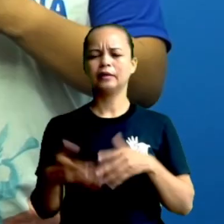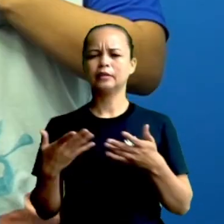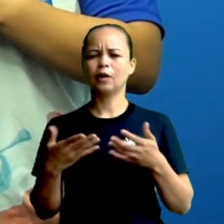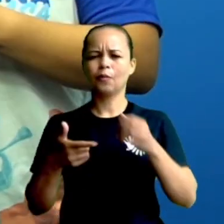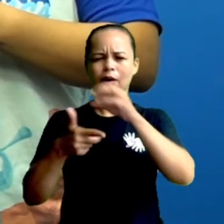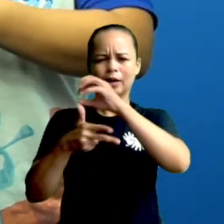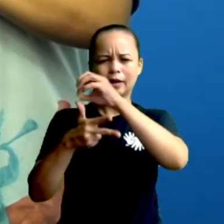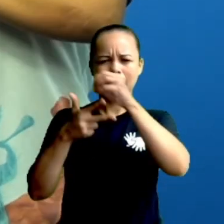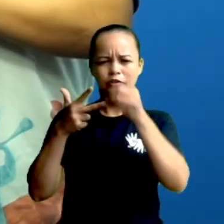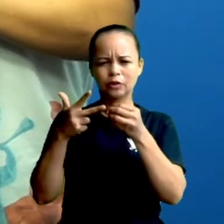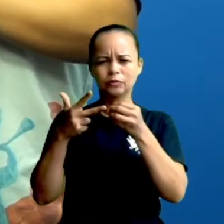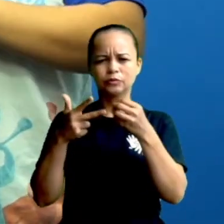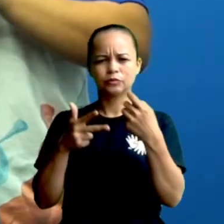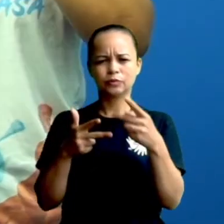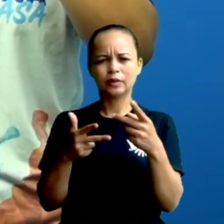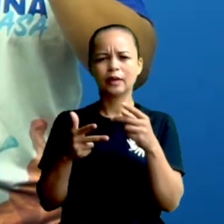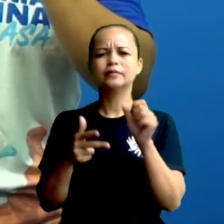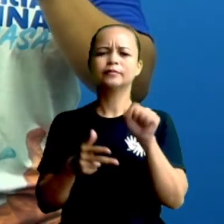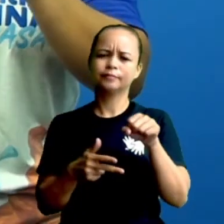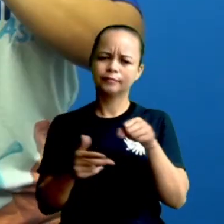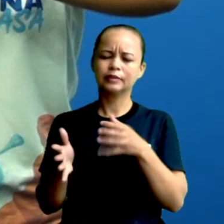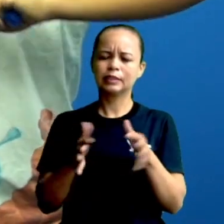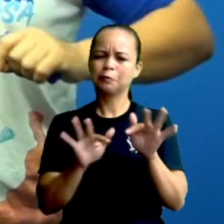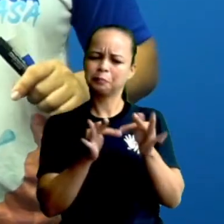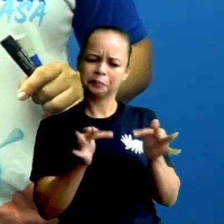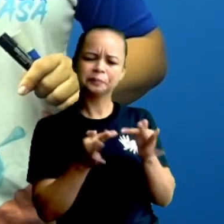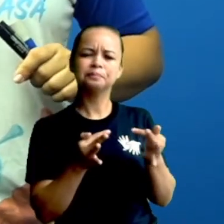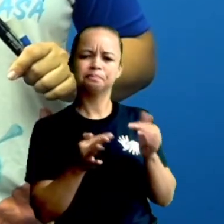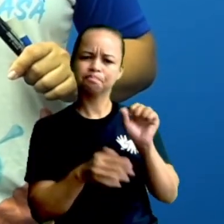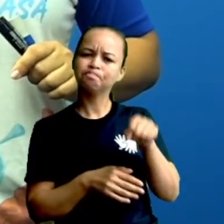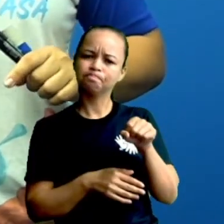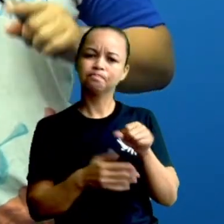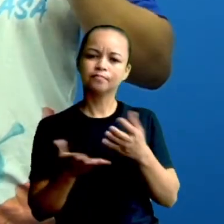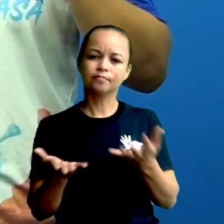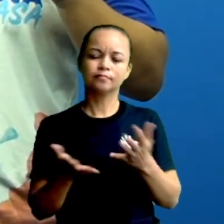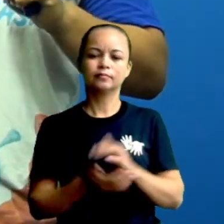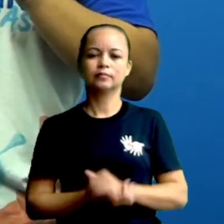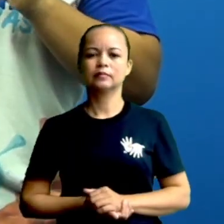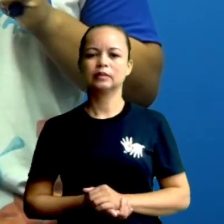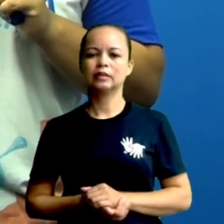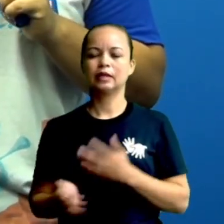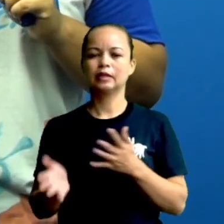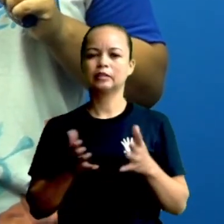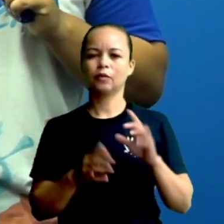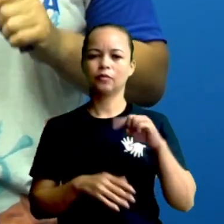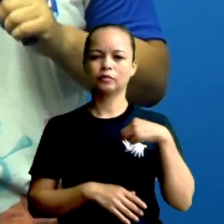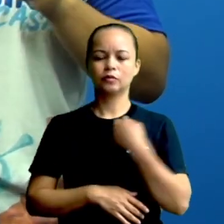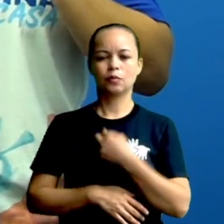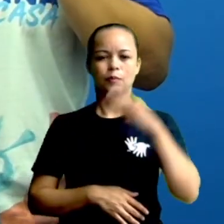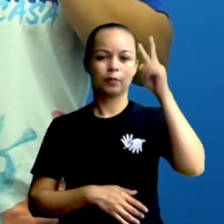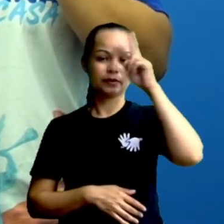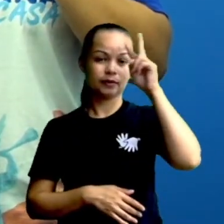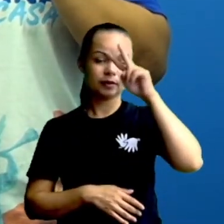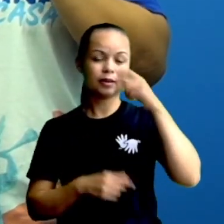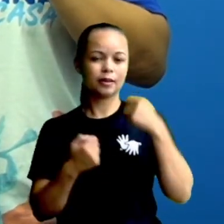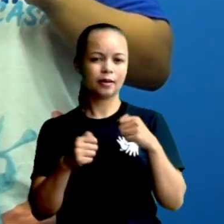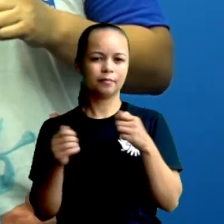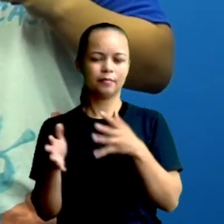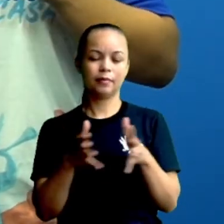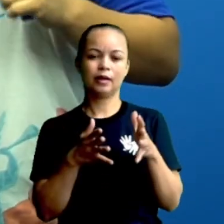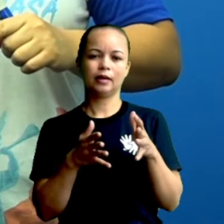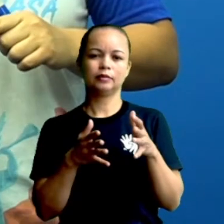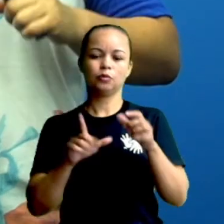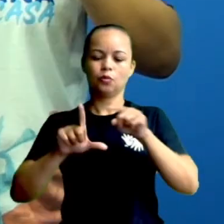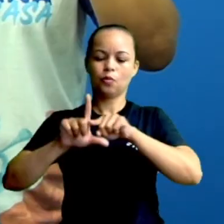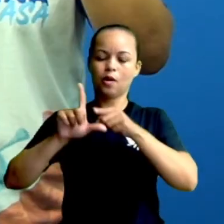Enem, professora? É uma questão simples? É sim, tá certo? Então, é só a gente lembrar de